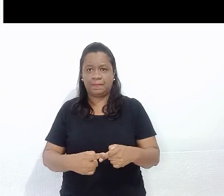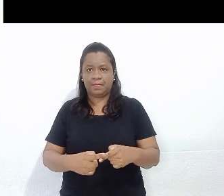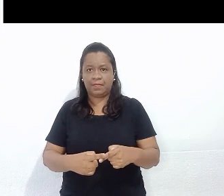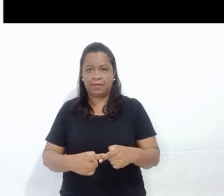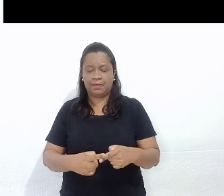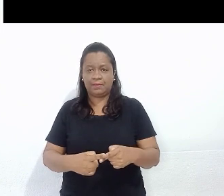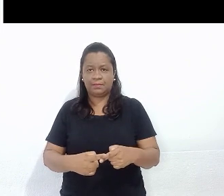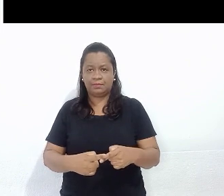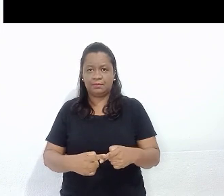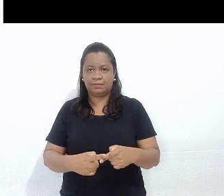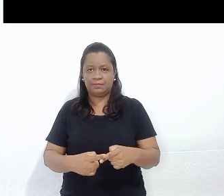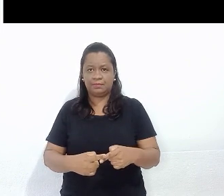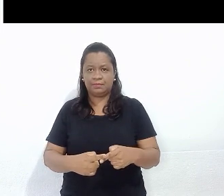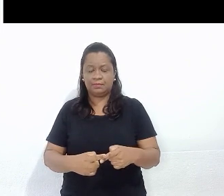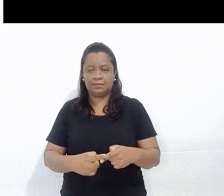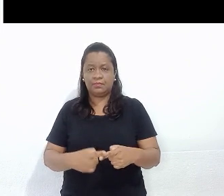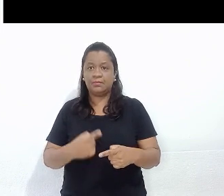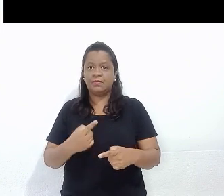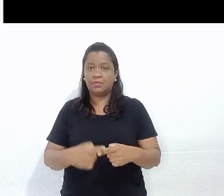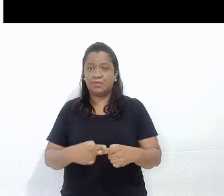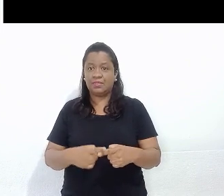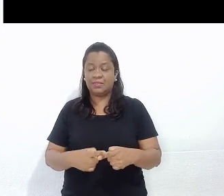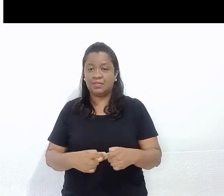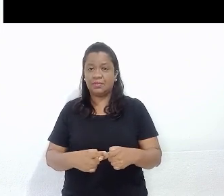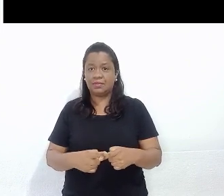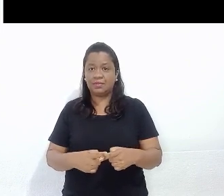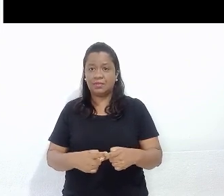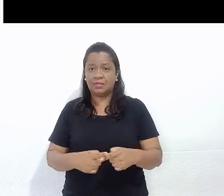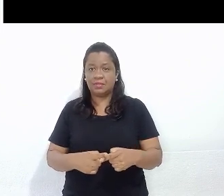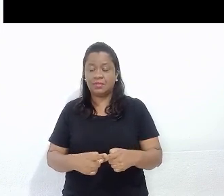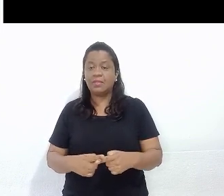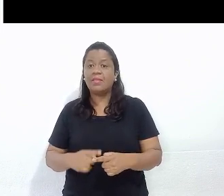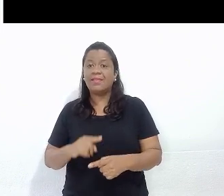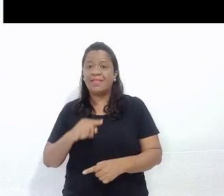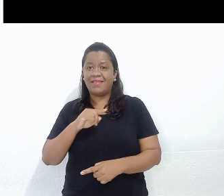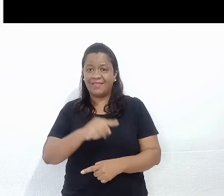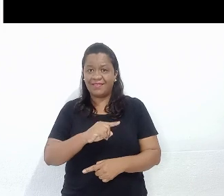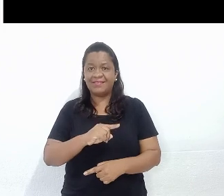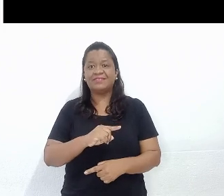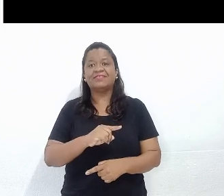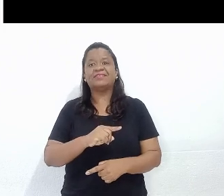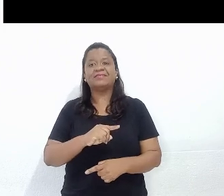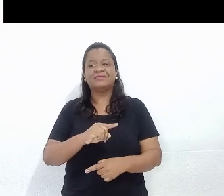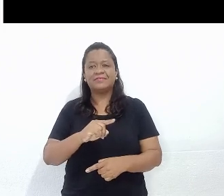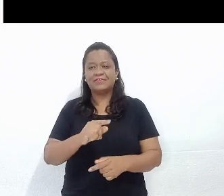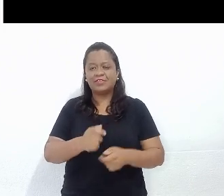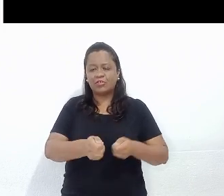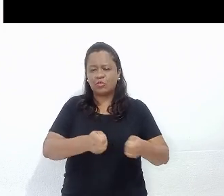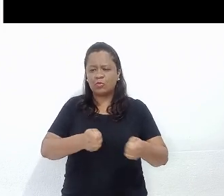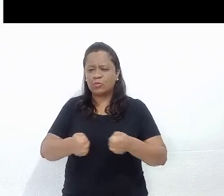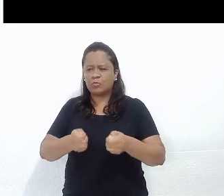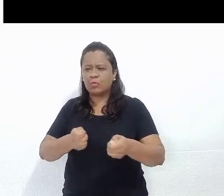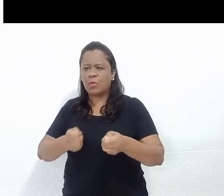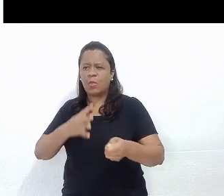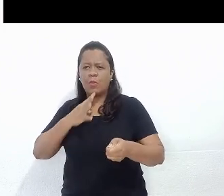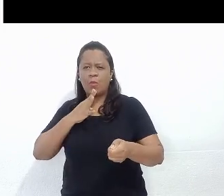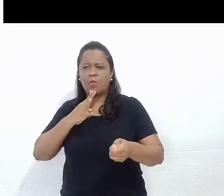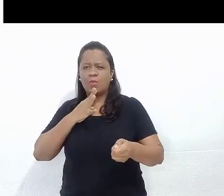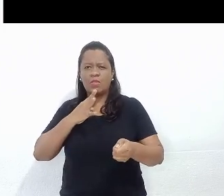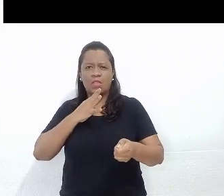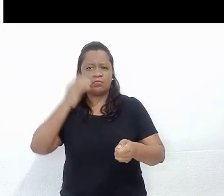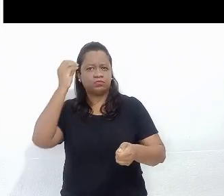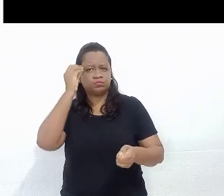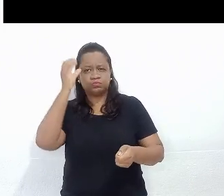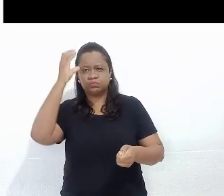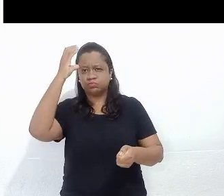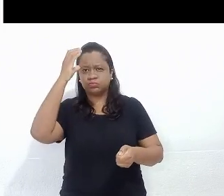como é que se diz? É justamente o diretor de fotografia quem domina toda essa parte tecnológica e